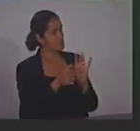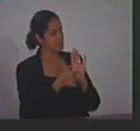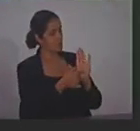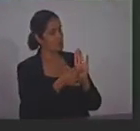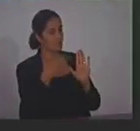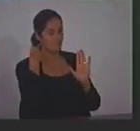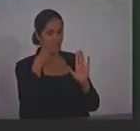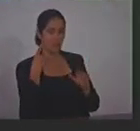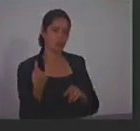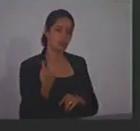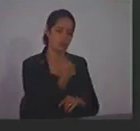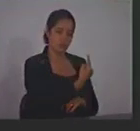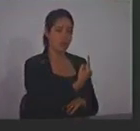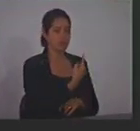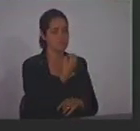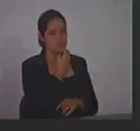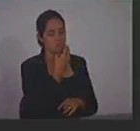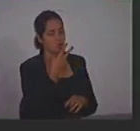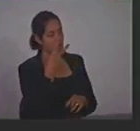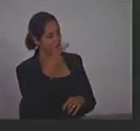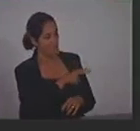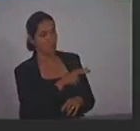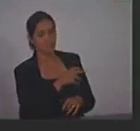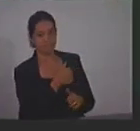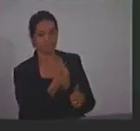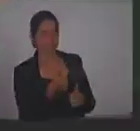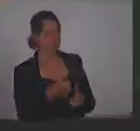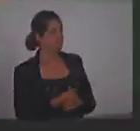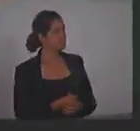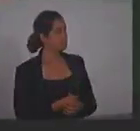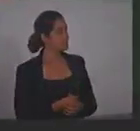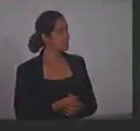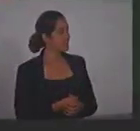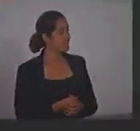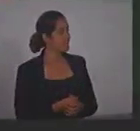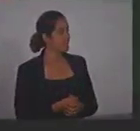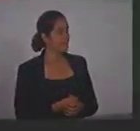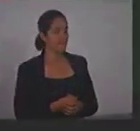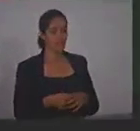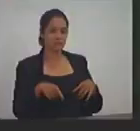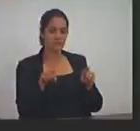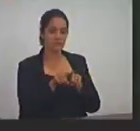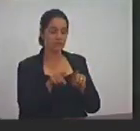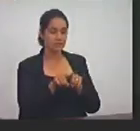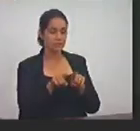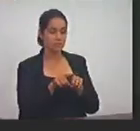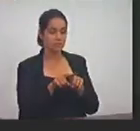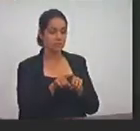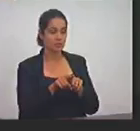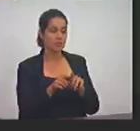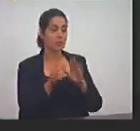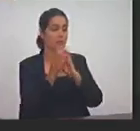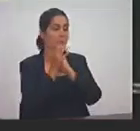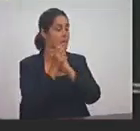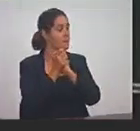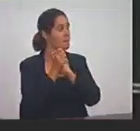de Votuporanga nessa revitalização. Gostaria também, nesse momento, de